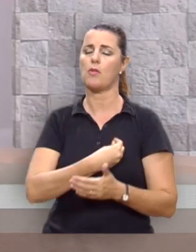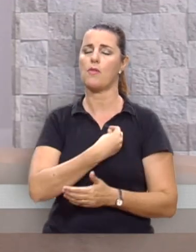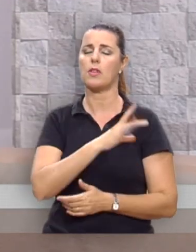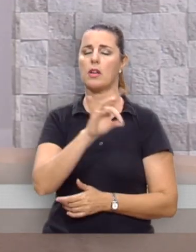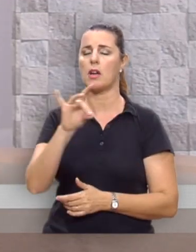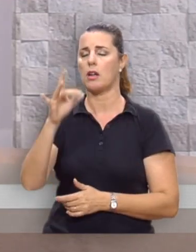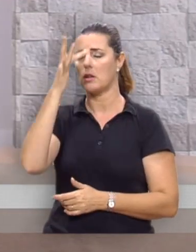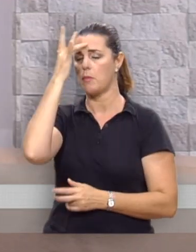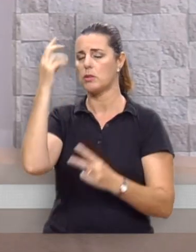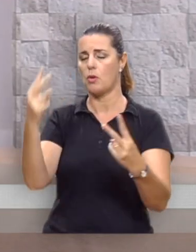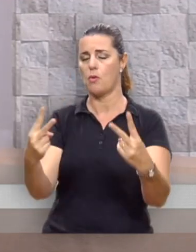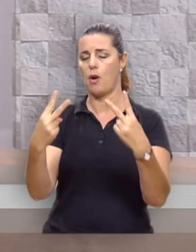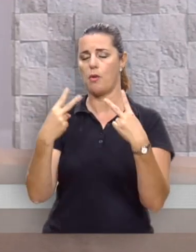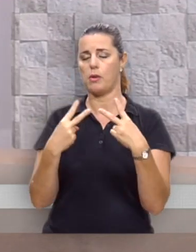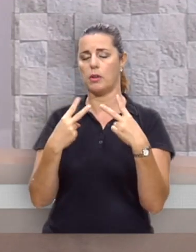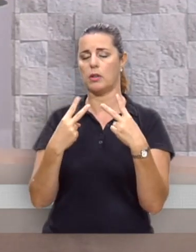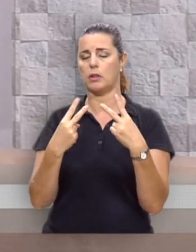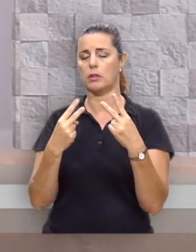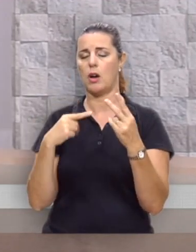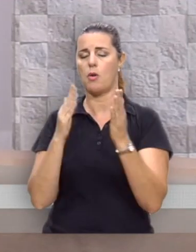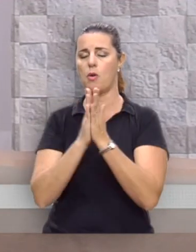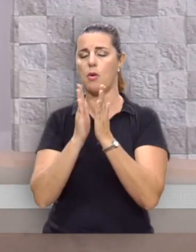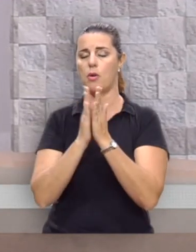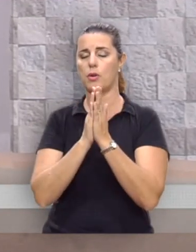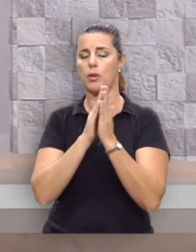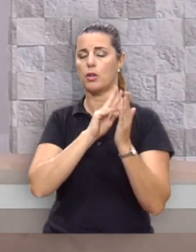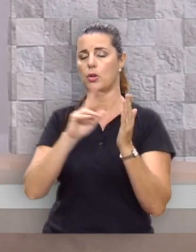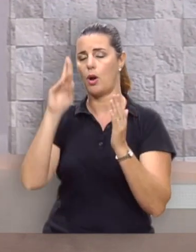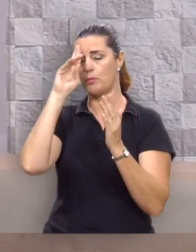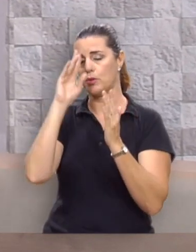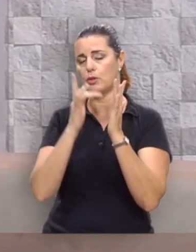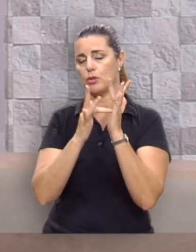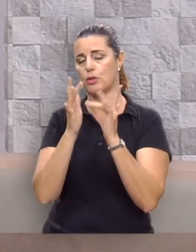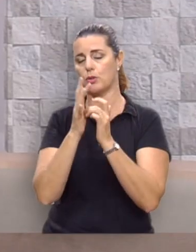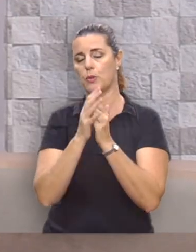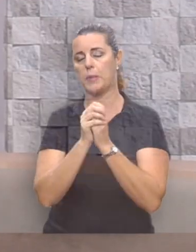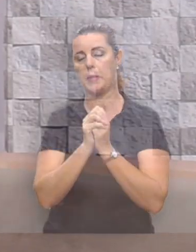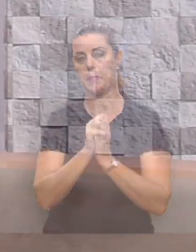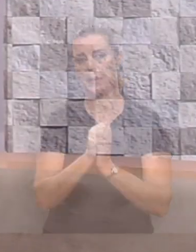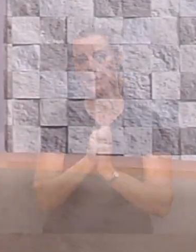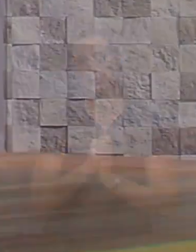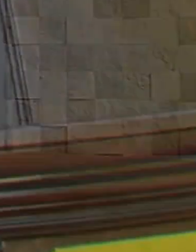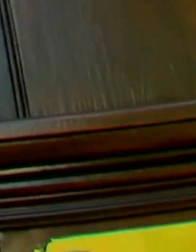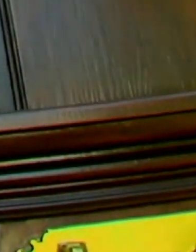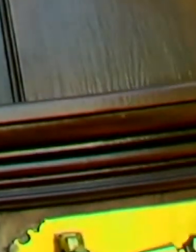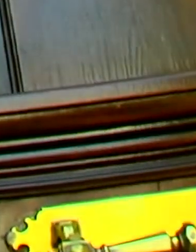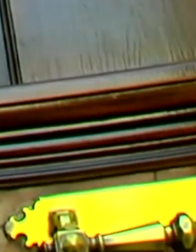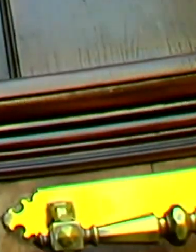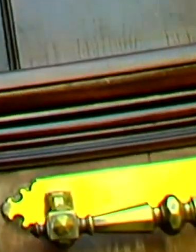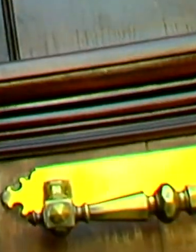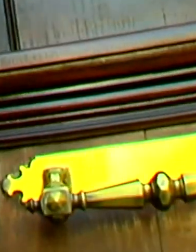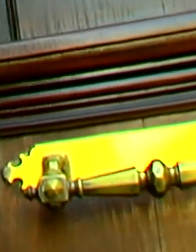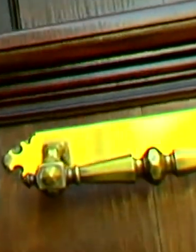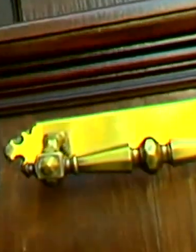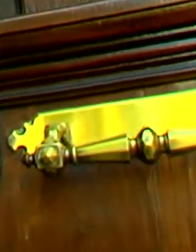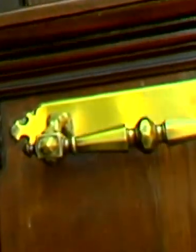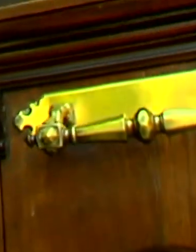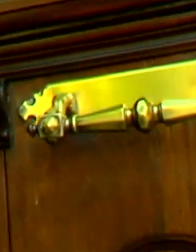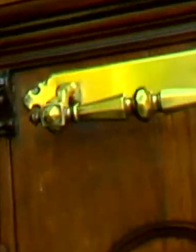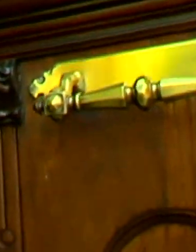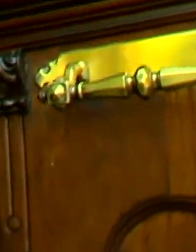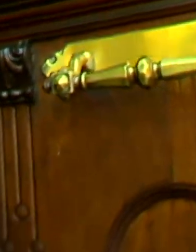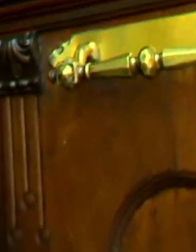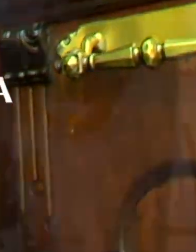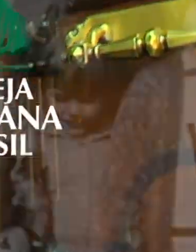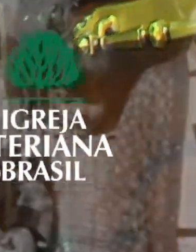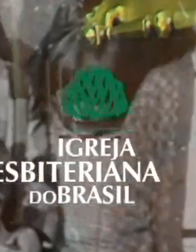ao coração daqueles que nos assistem. Assim oro, em nome de Jesus. Amém. A Igreja Presbiteriana